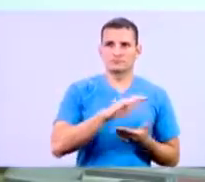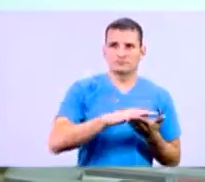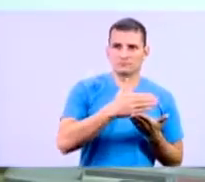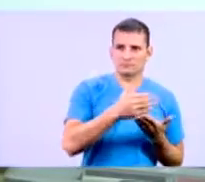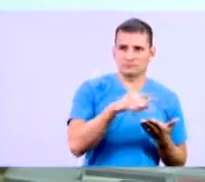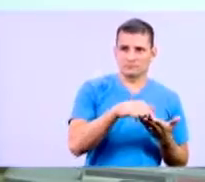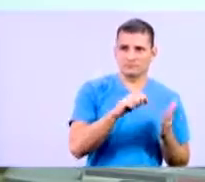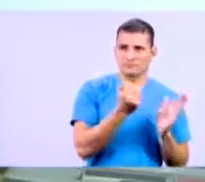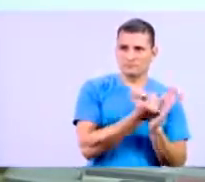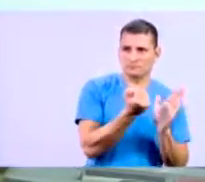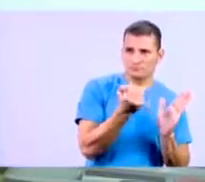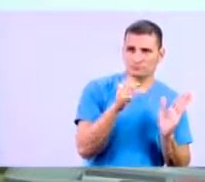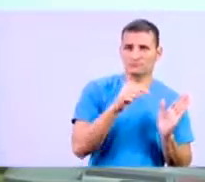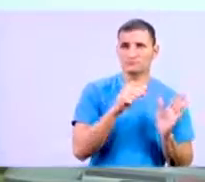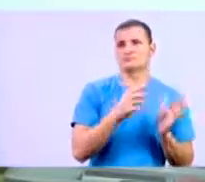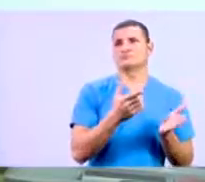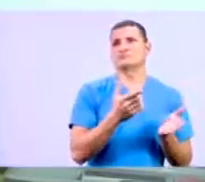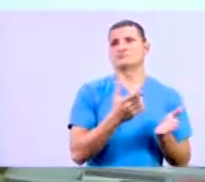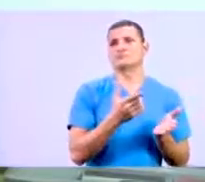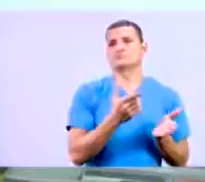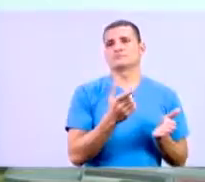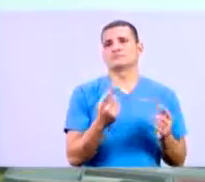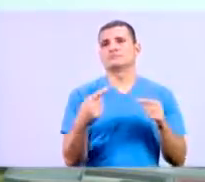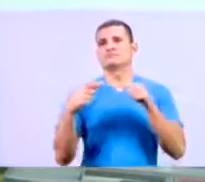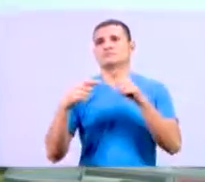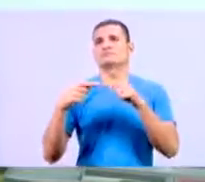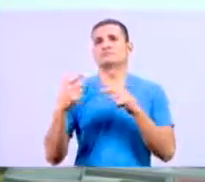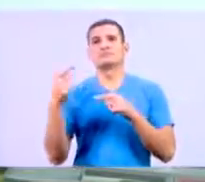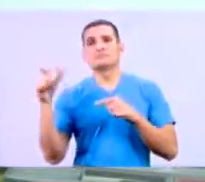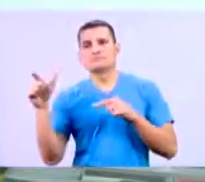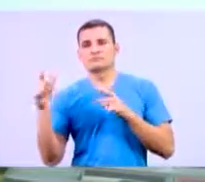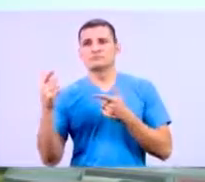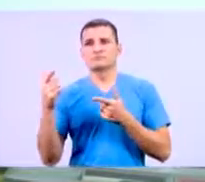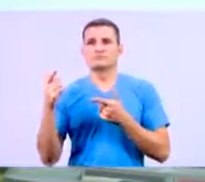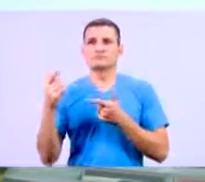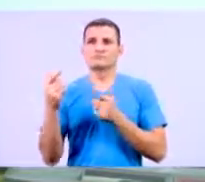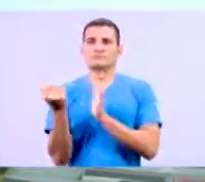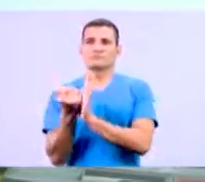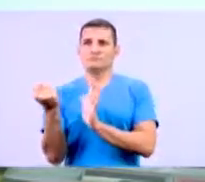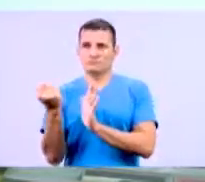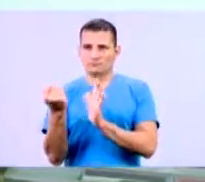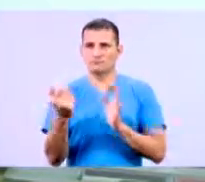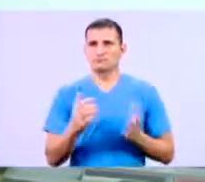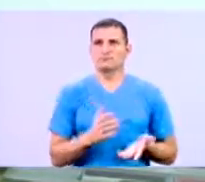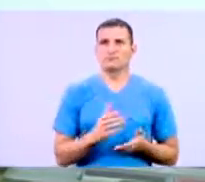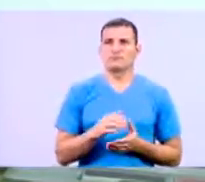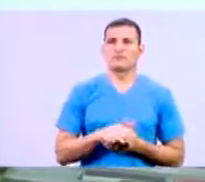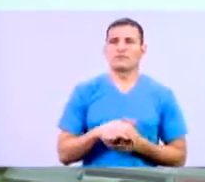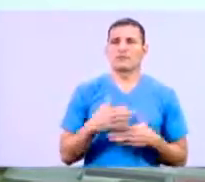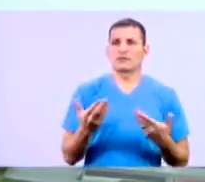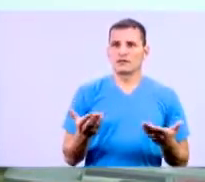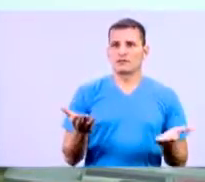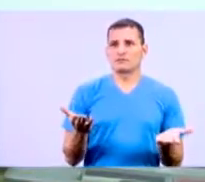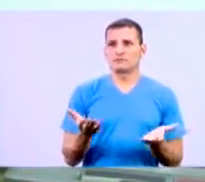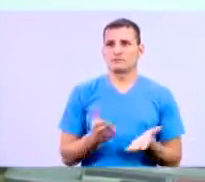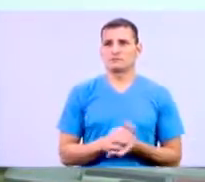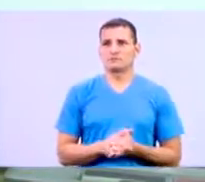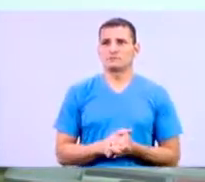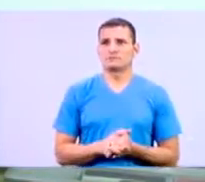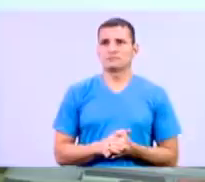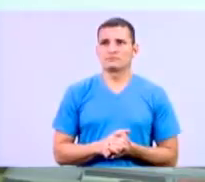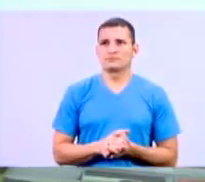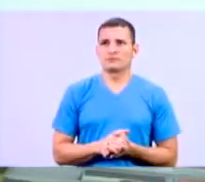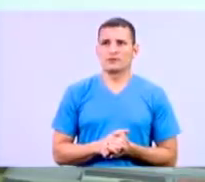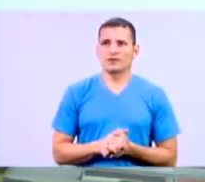marca A se conecte a um access point de uma marca B. Então a gente ficou independente aí